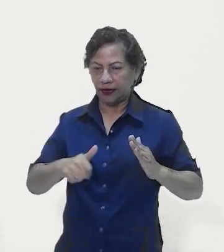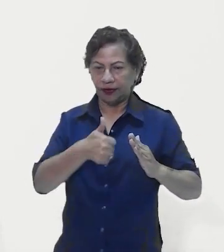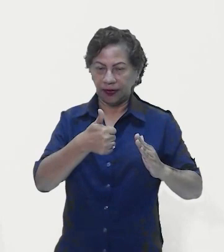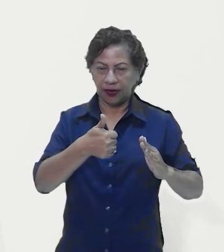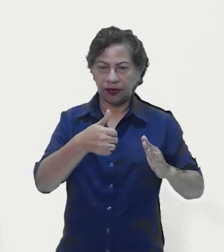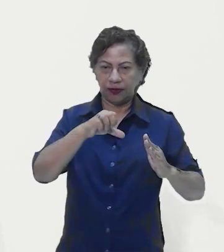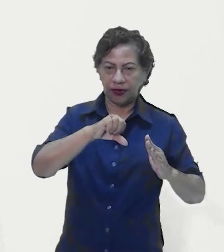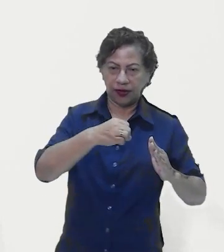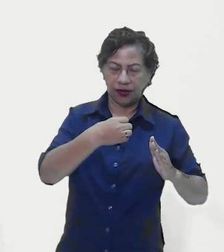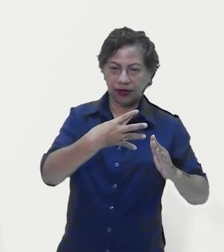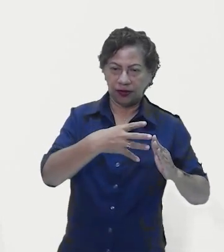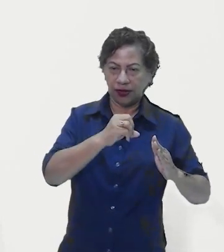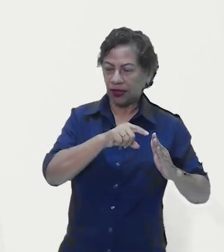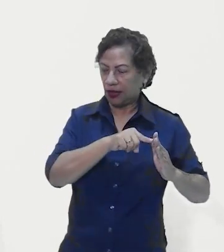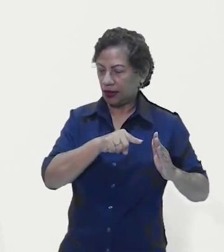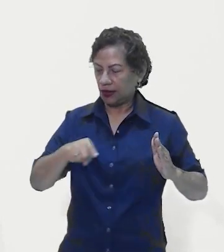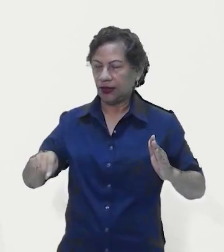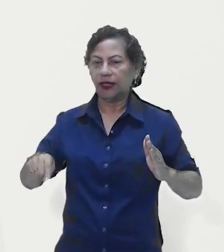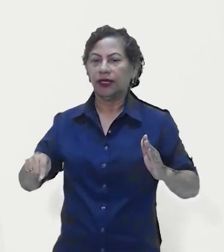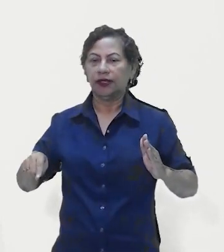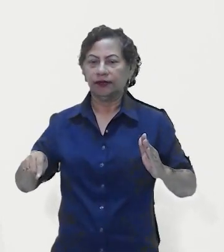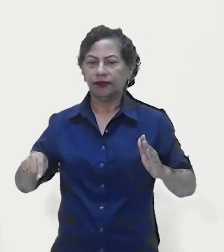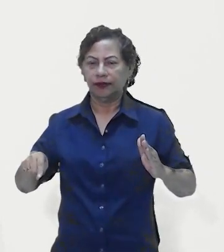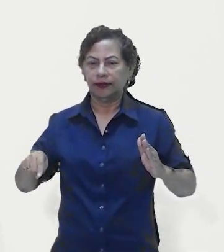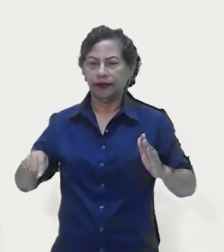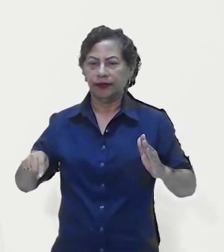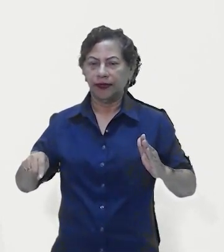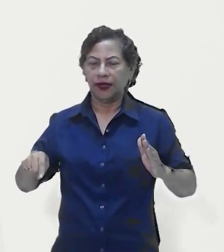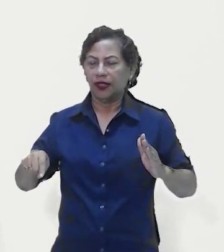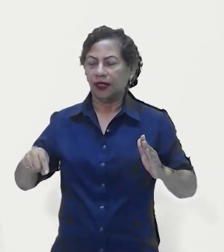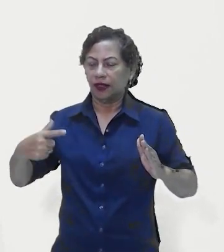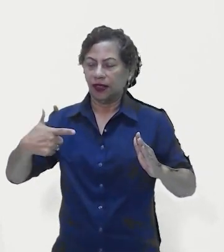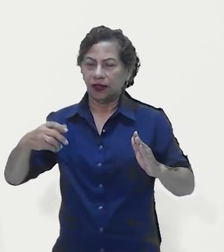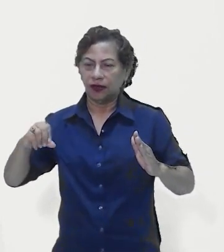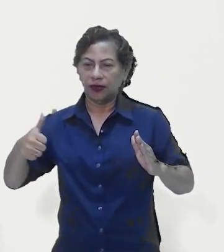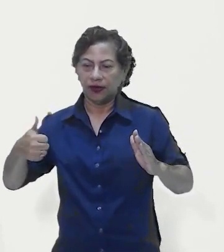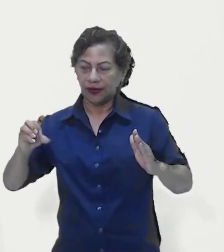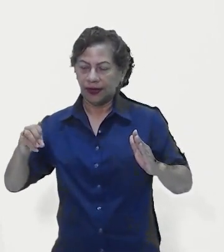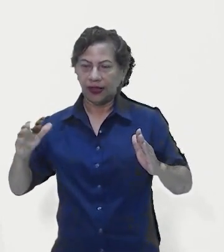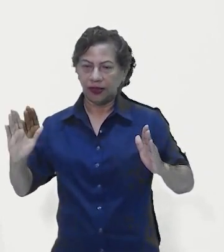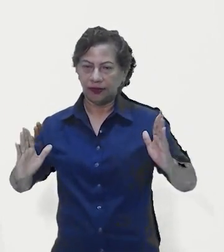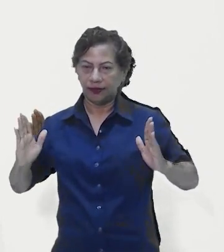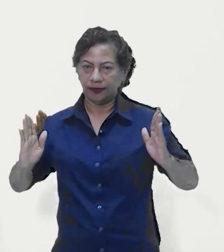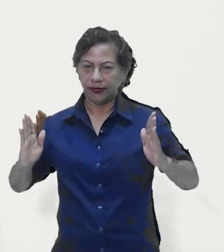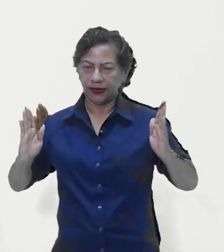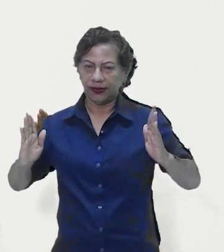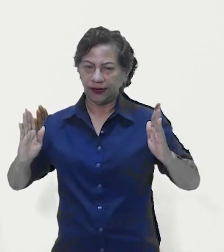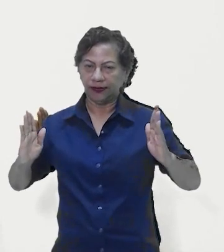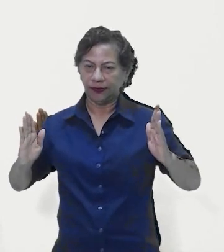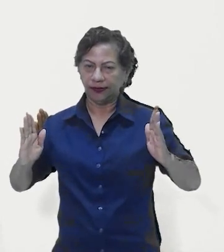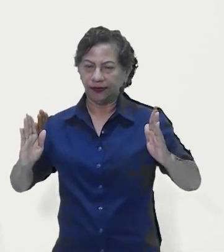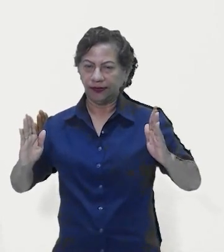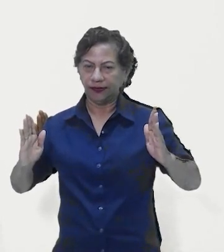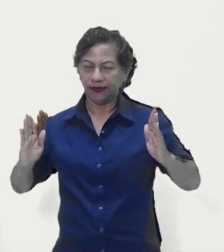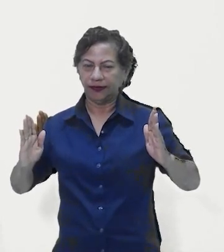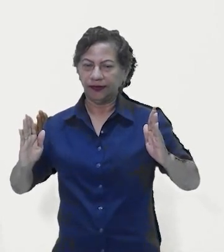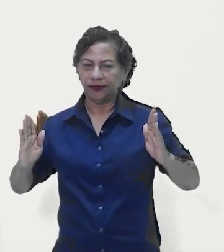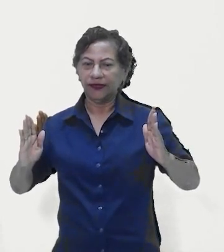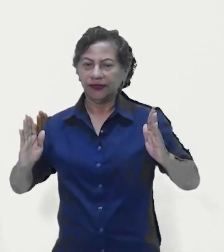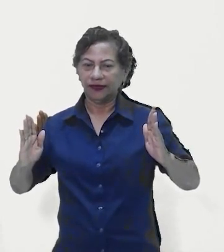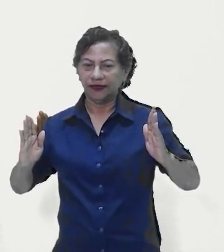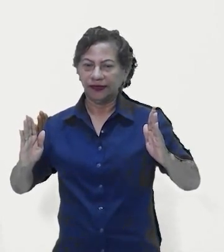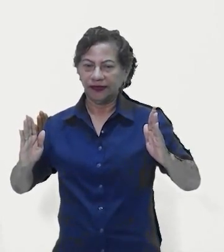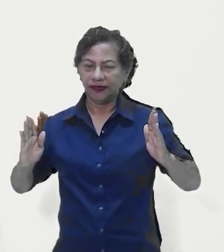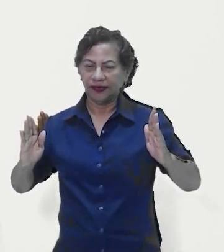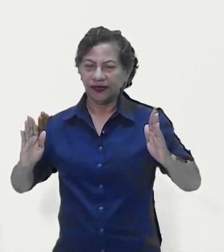lembra que eu falei para vocês que a nossa industrialização, ela se intensifica? Se intensifica, tá, turma? A partir